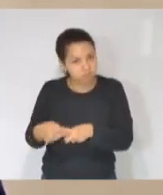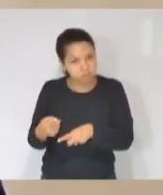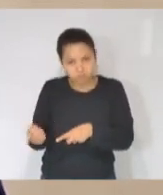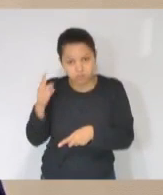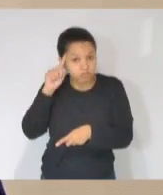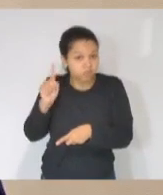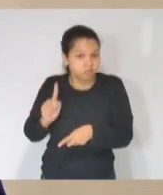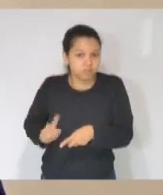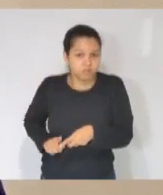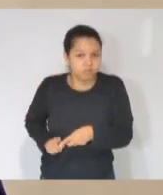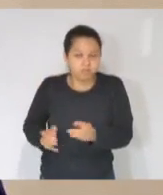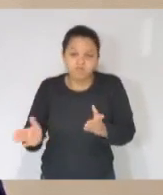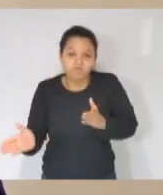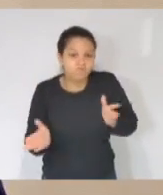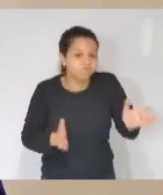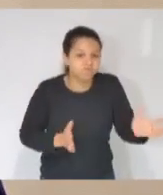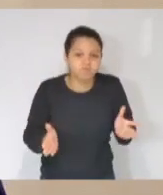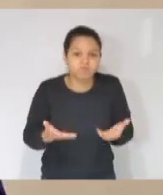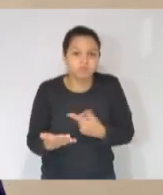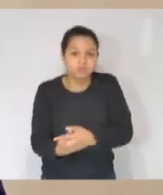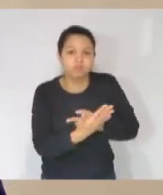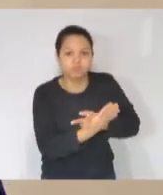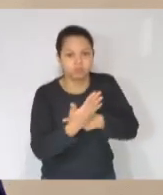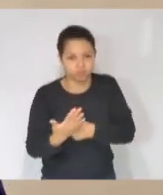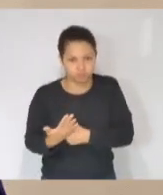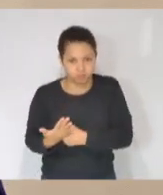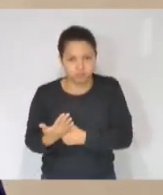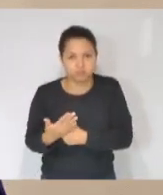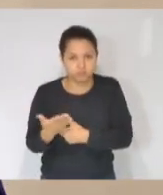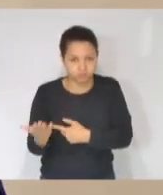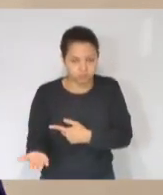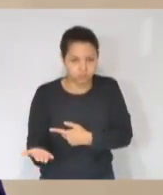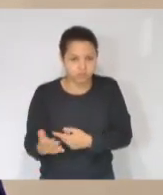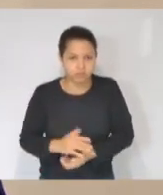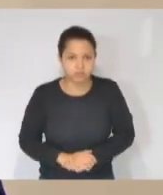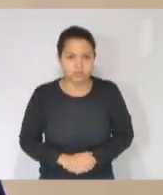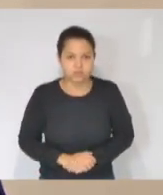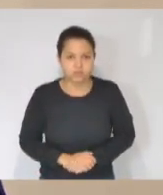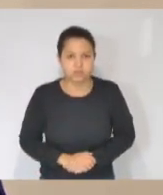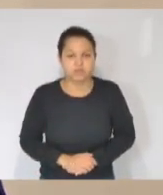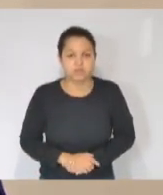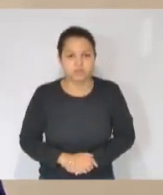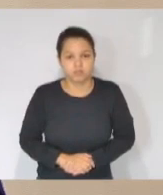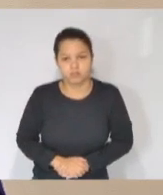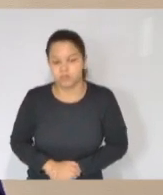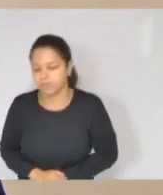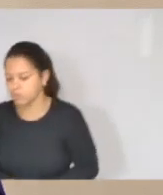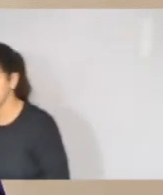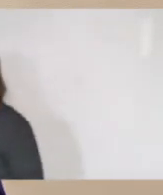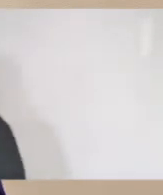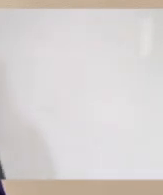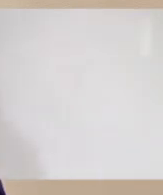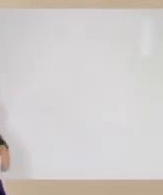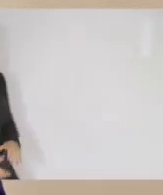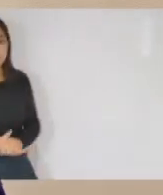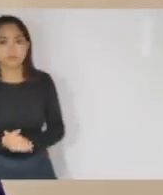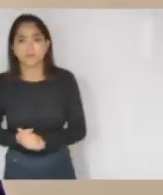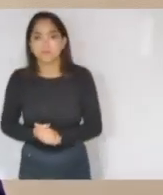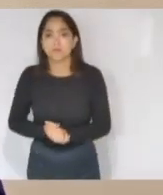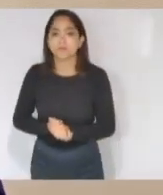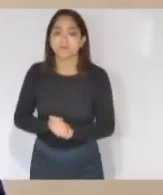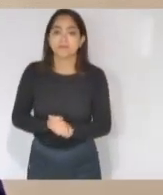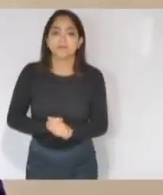lado buscar socorro naquele momento, né? Simplesmente, do dia para a noite, a cidade foi tomada, lá uma parcela do